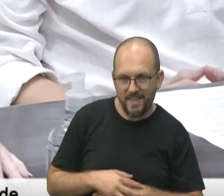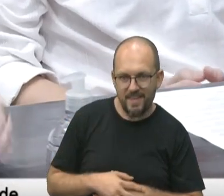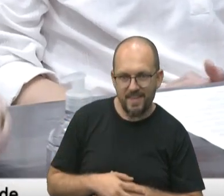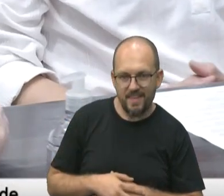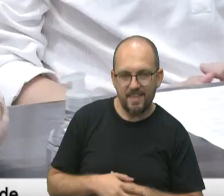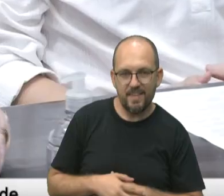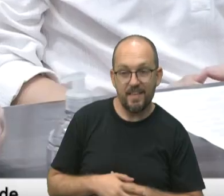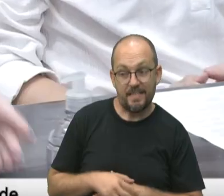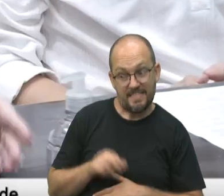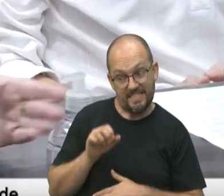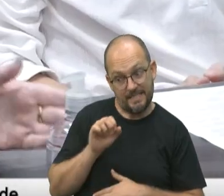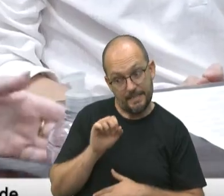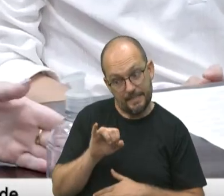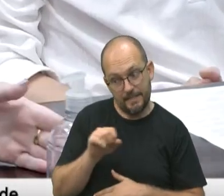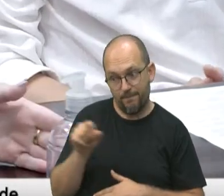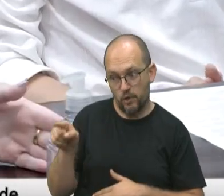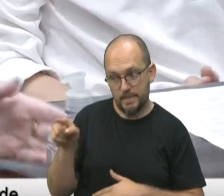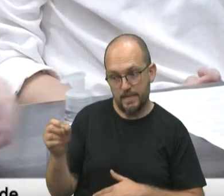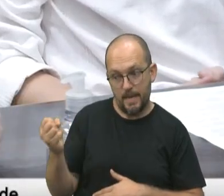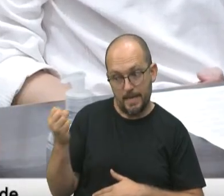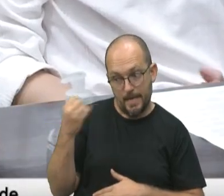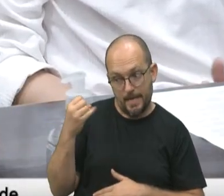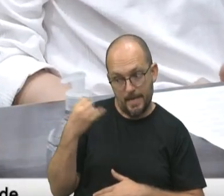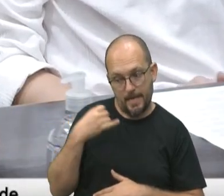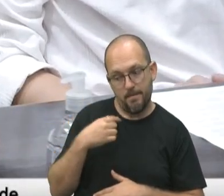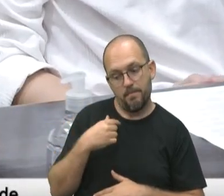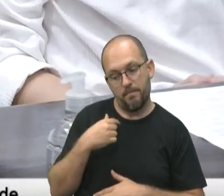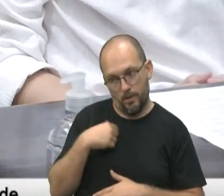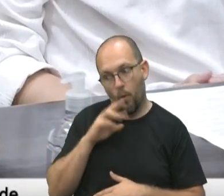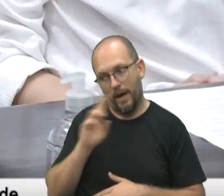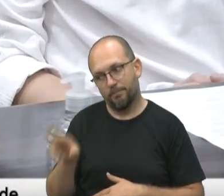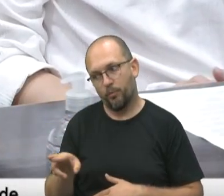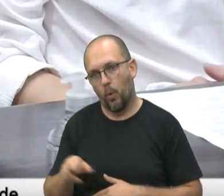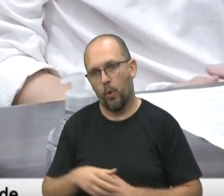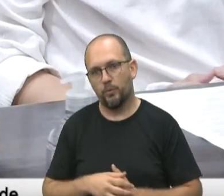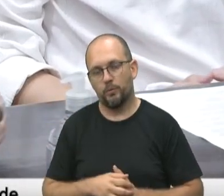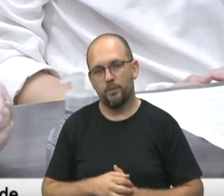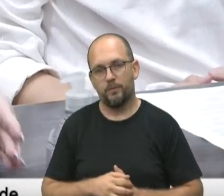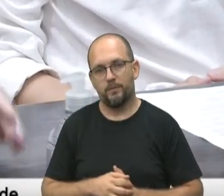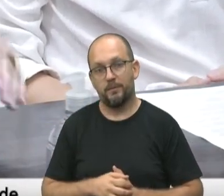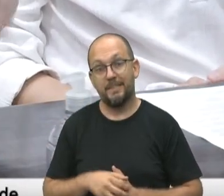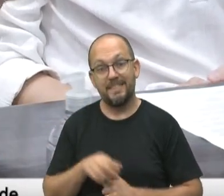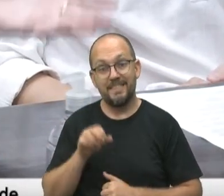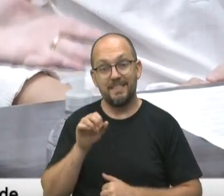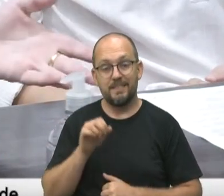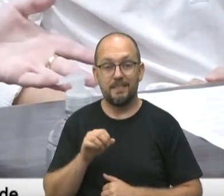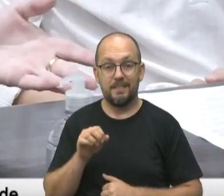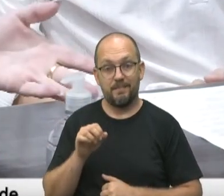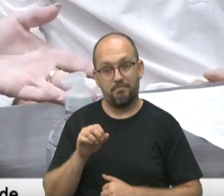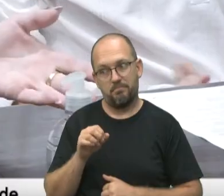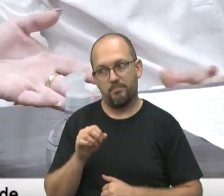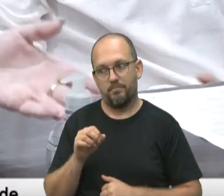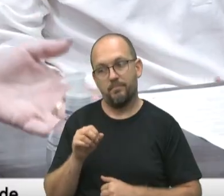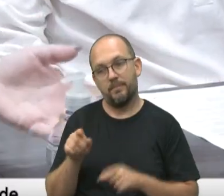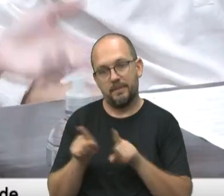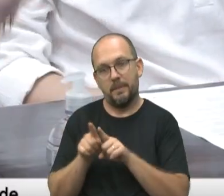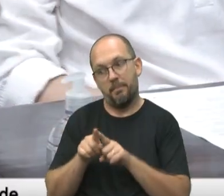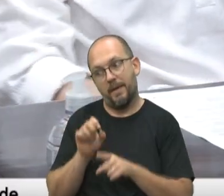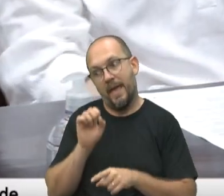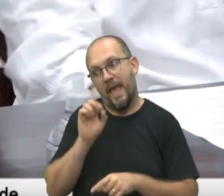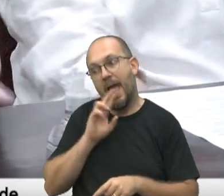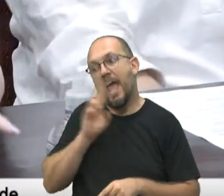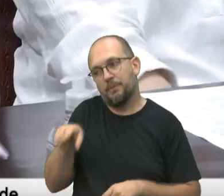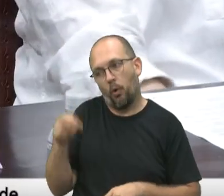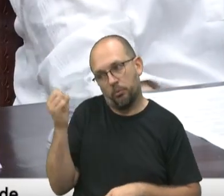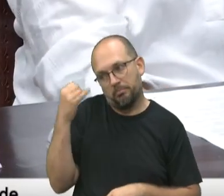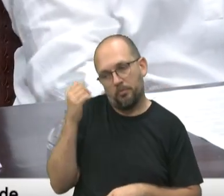Porque se a senhora estiver me dando uma cantada, eu respondo. Se a senhora, e também respondo a cantada. Agora, se a